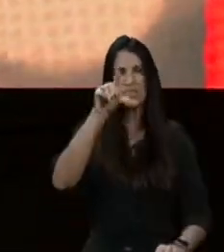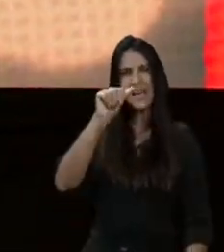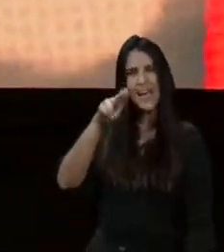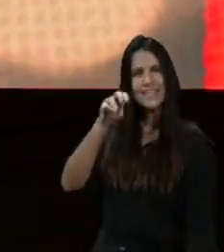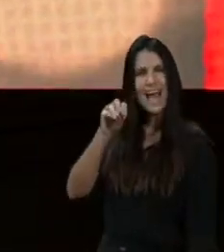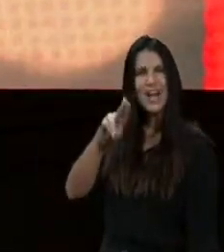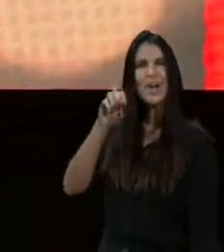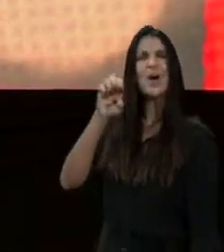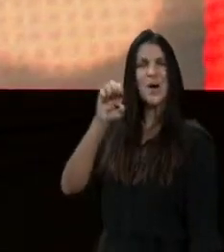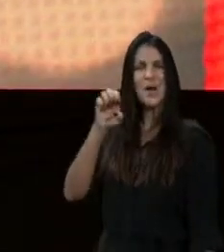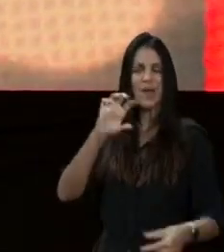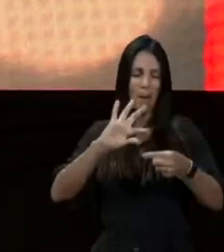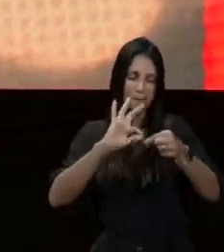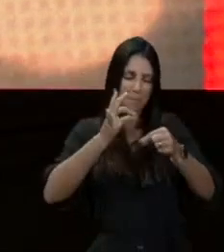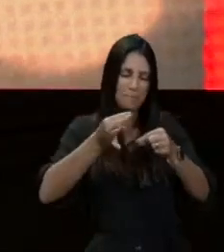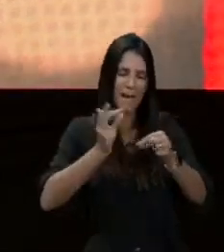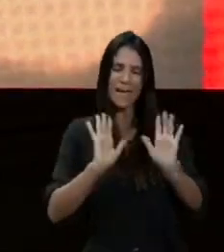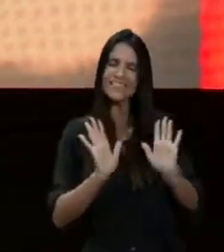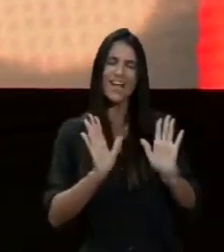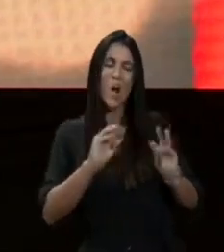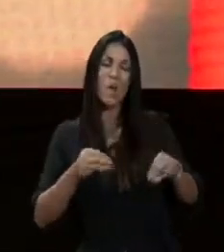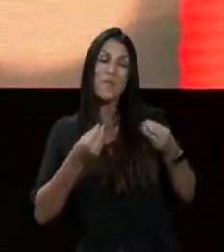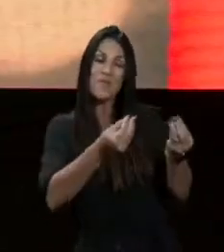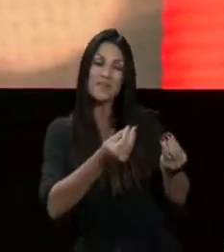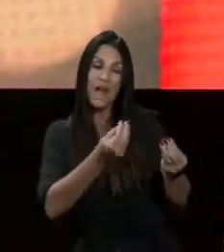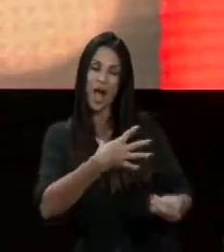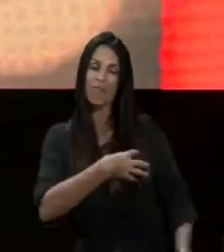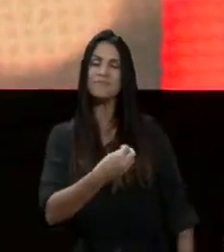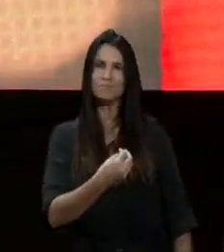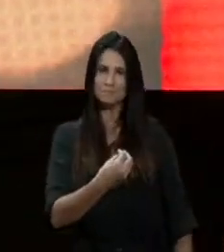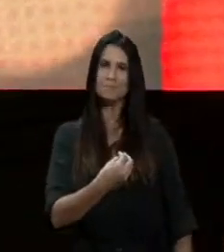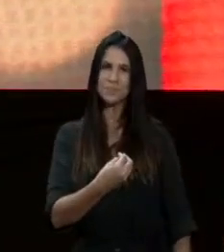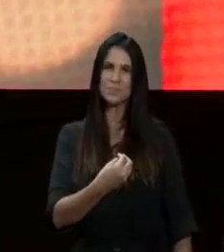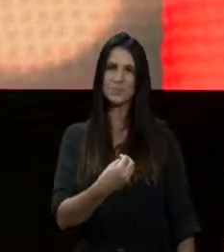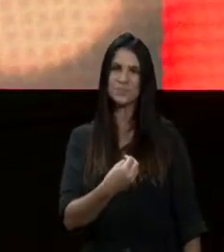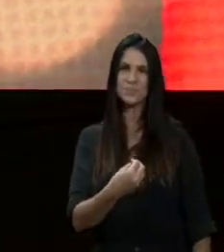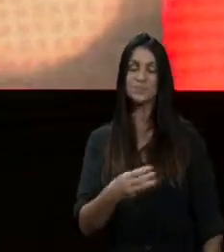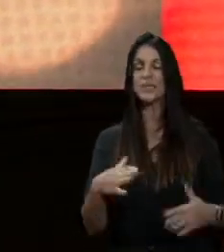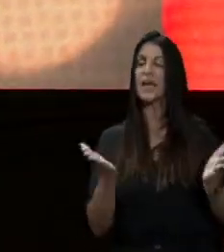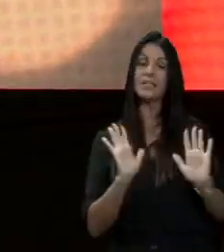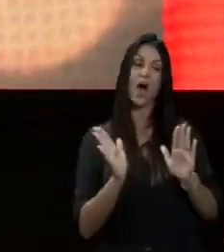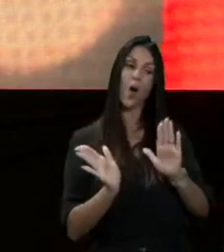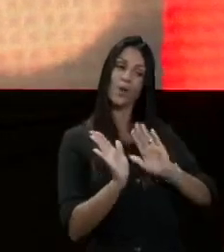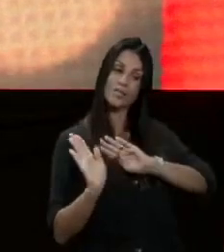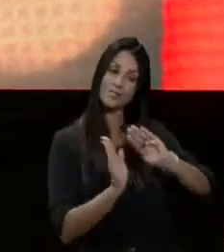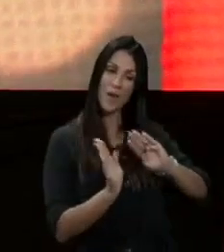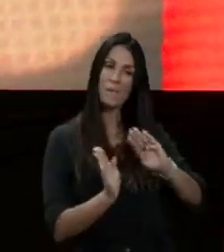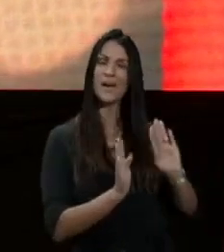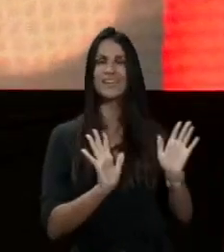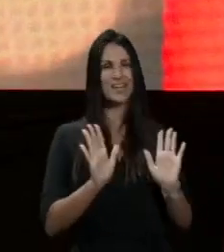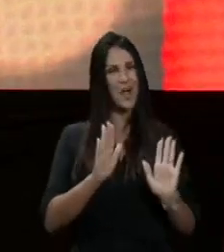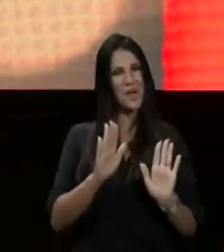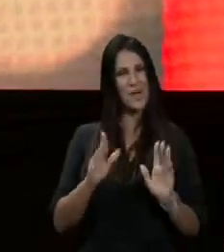sim ou não todo o pai faz isso é que você não tem dia para comprar não que naquela hora só tem 2 E aí Danoninho Danoninho das crianças que você adora